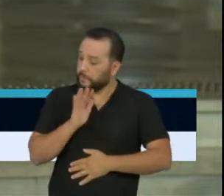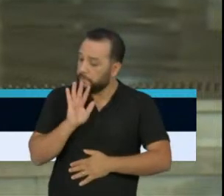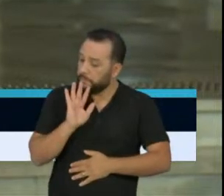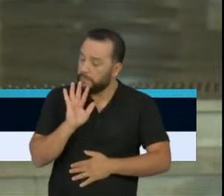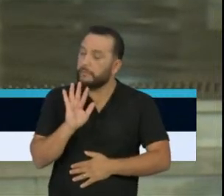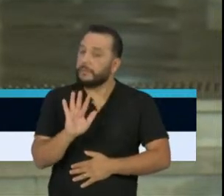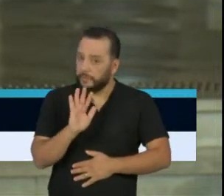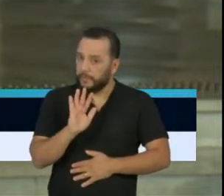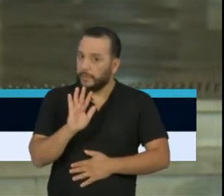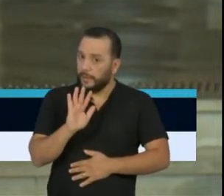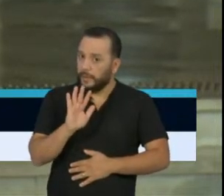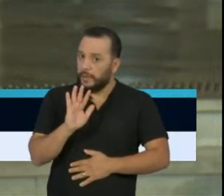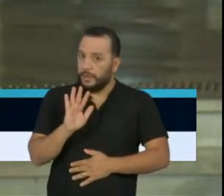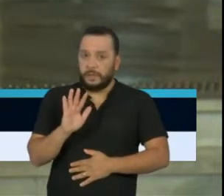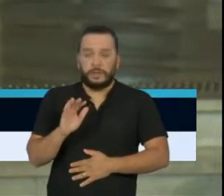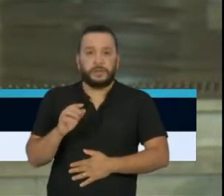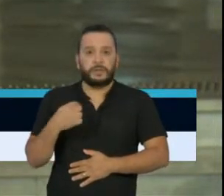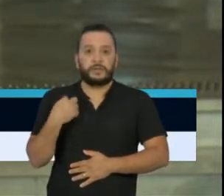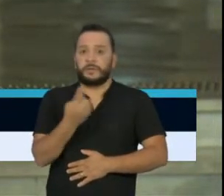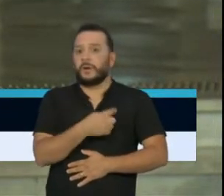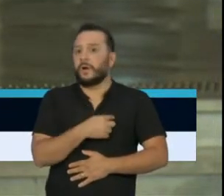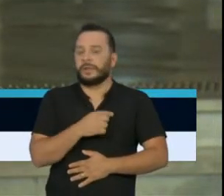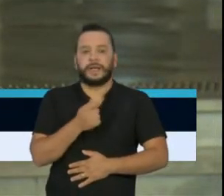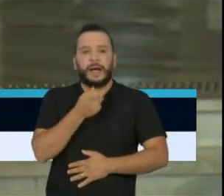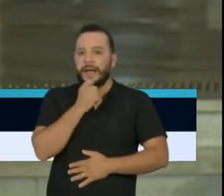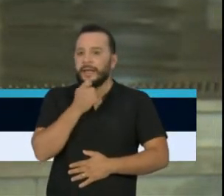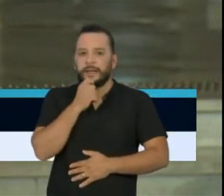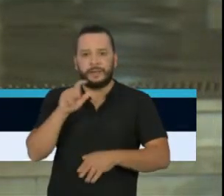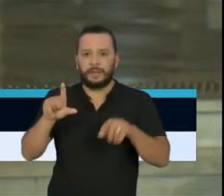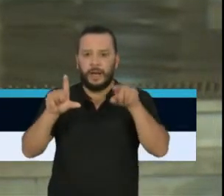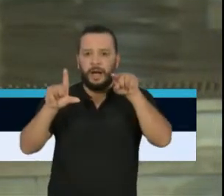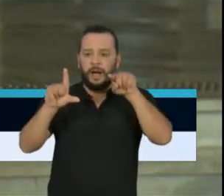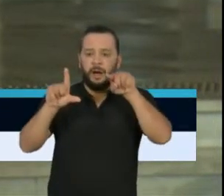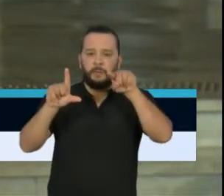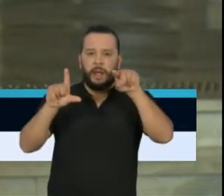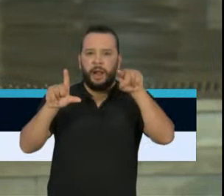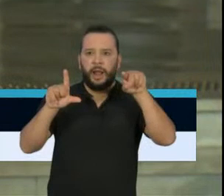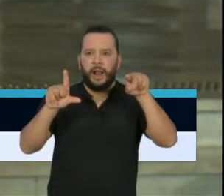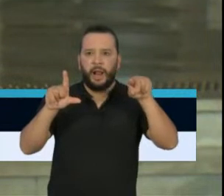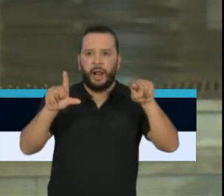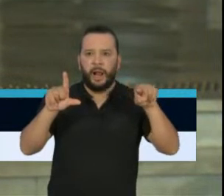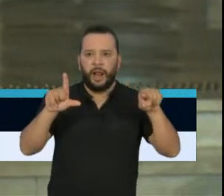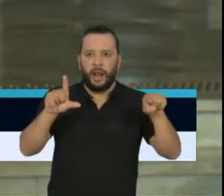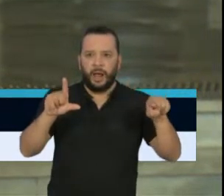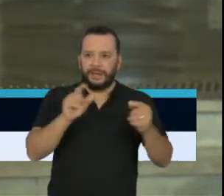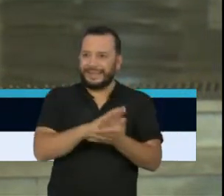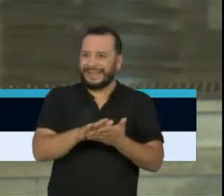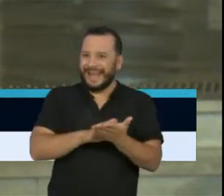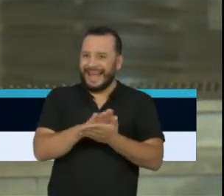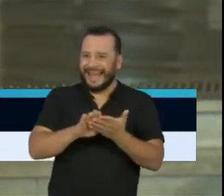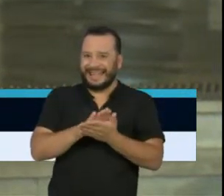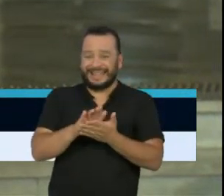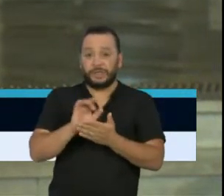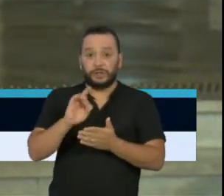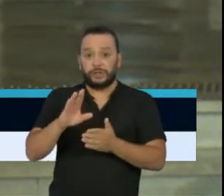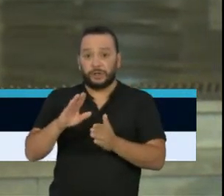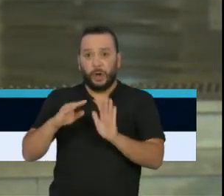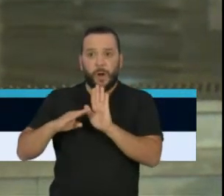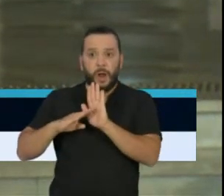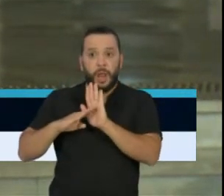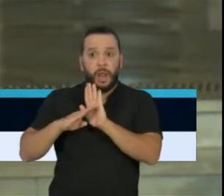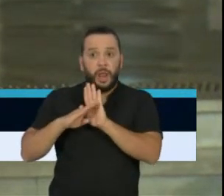não estamos em curva descendente. Então, nós precisamos manter o isolamento social nesses níveis